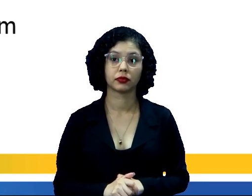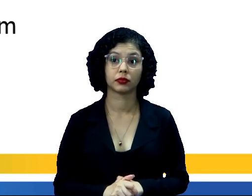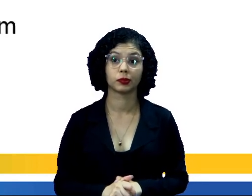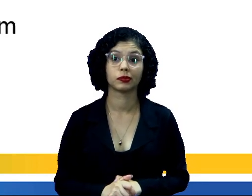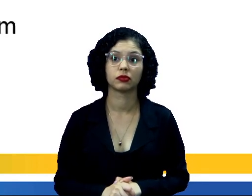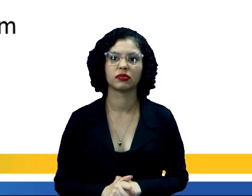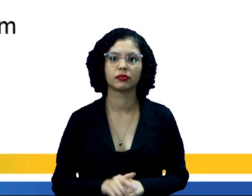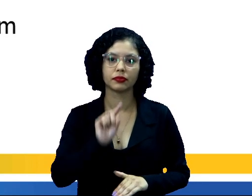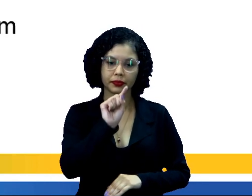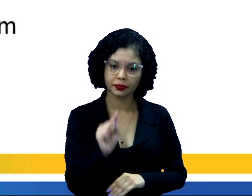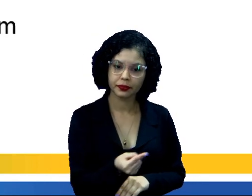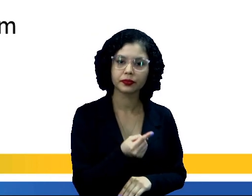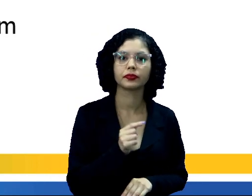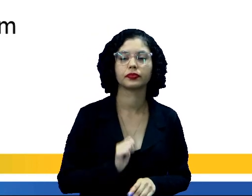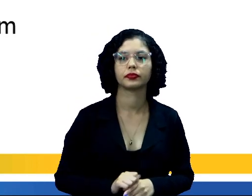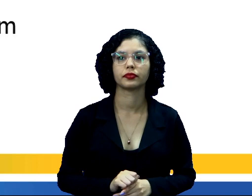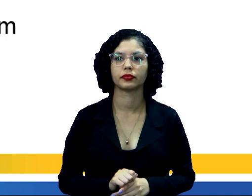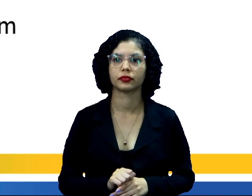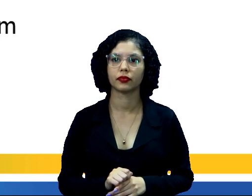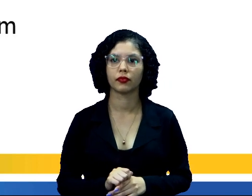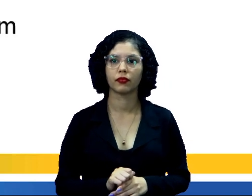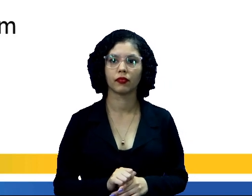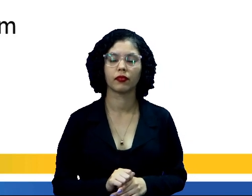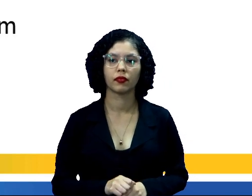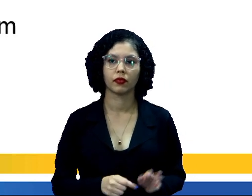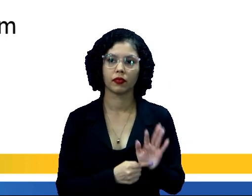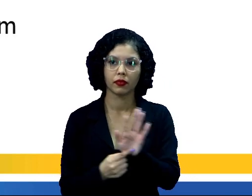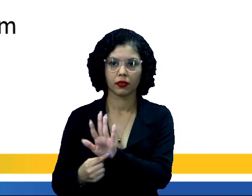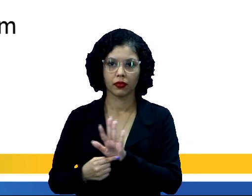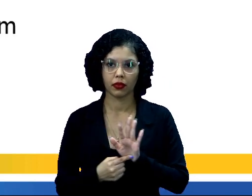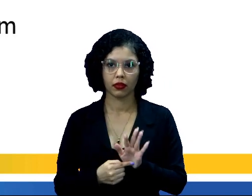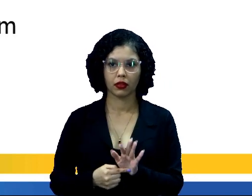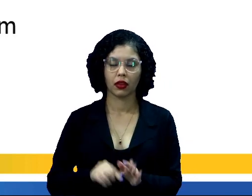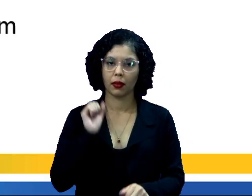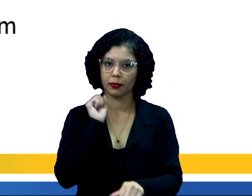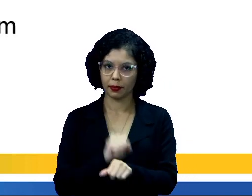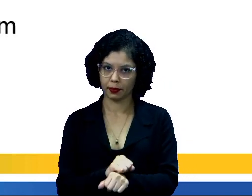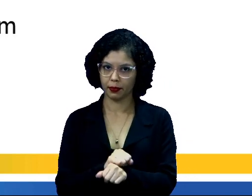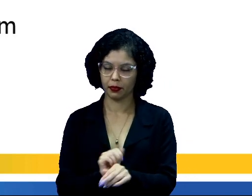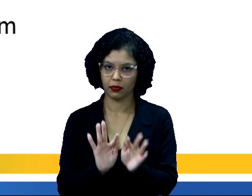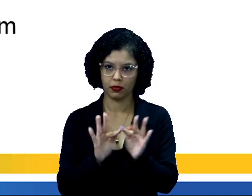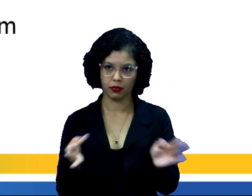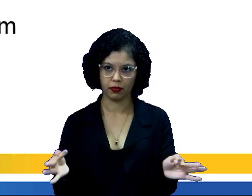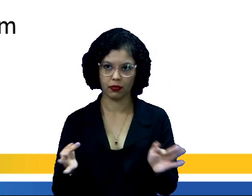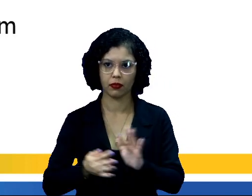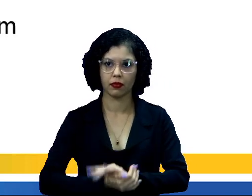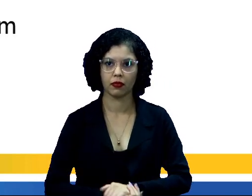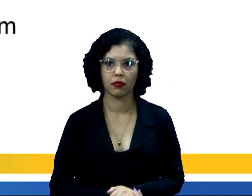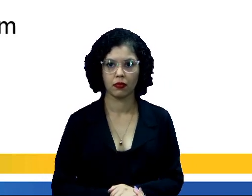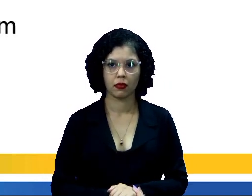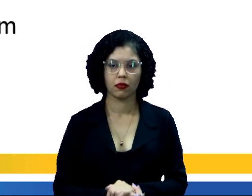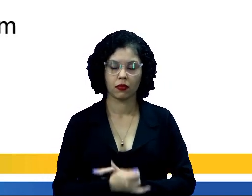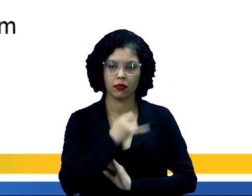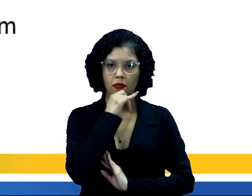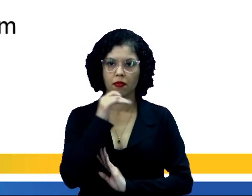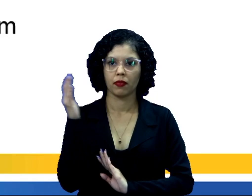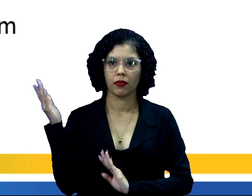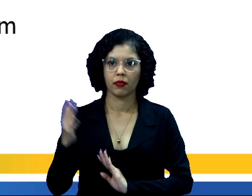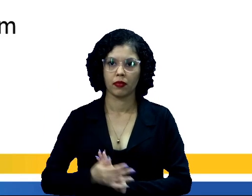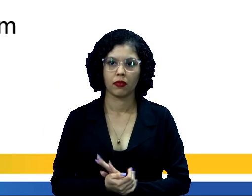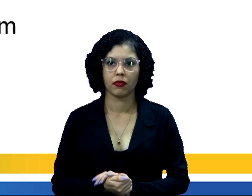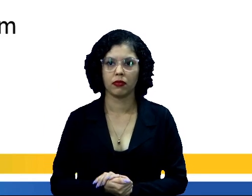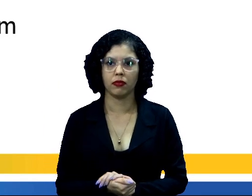A vírgula nós falamos comma. Ela indica uma breve pausa dentro de uma frase. Nós temos ali um exemplo